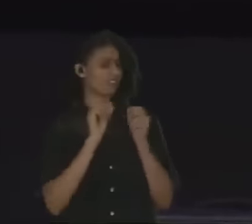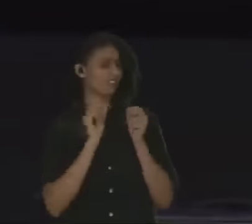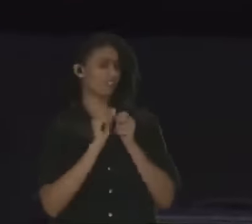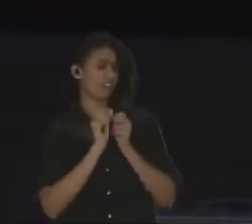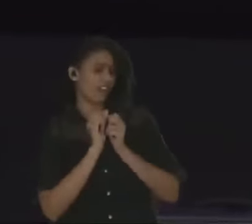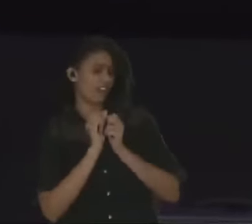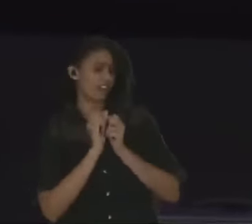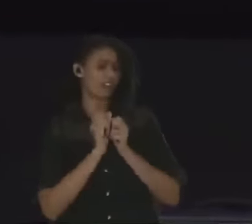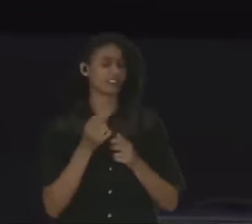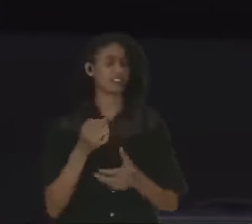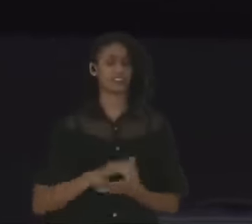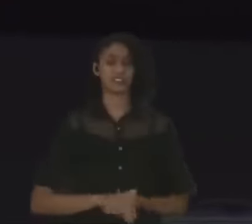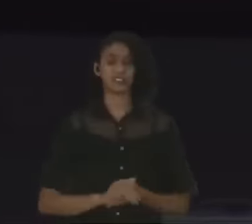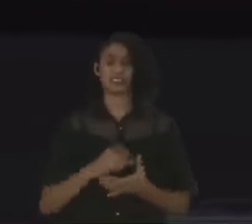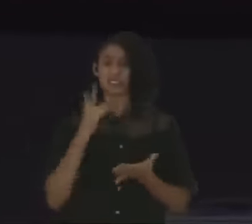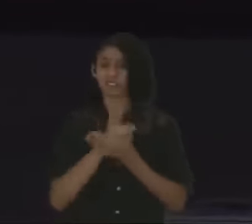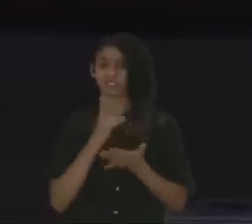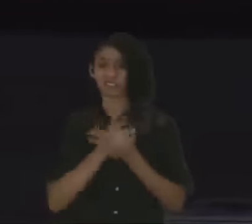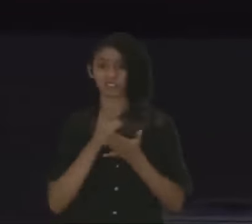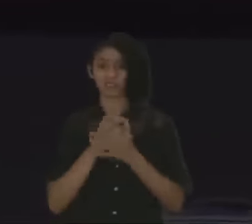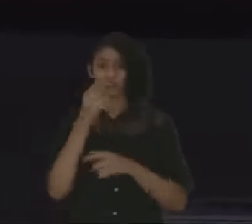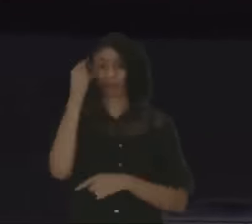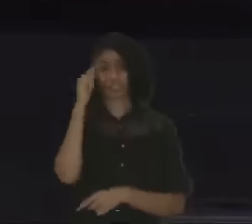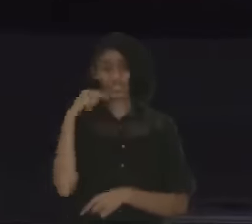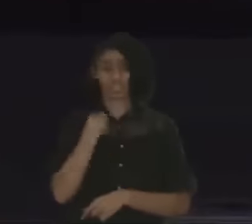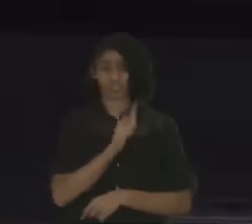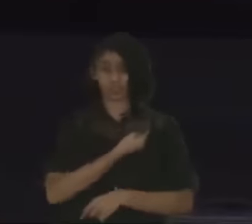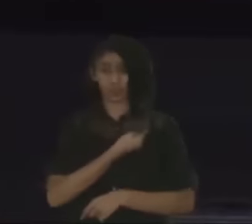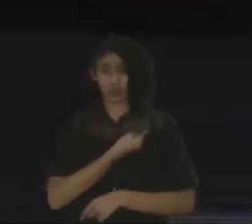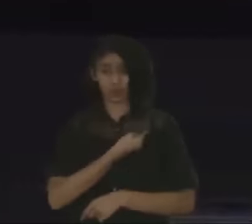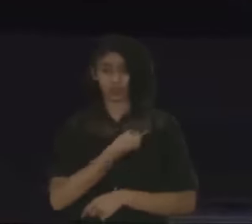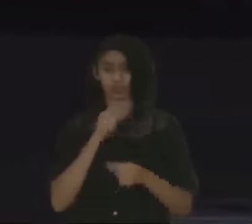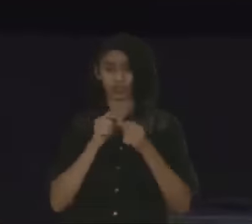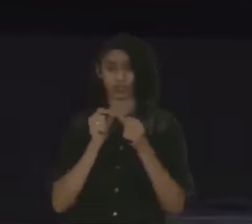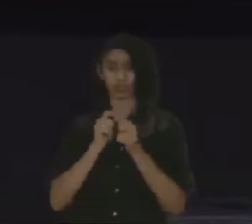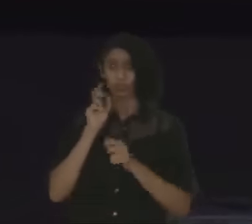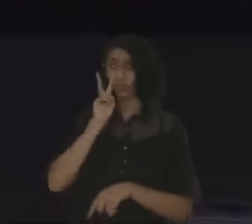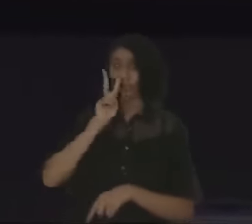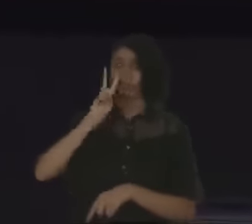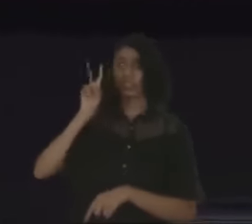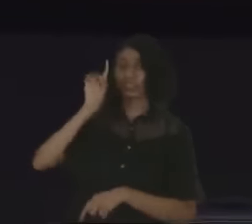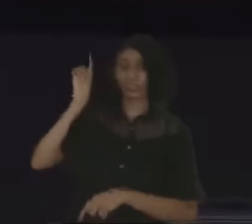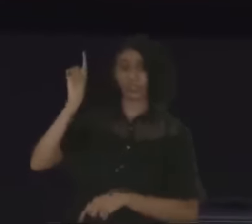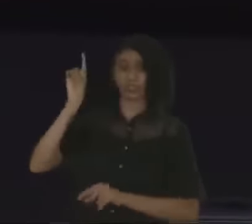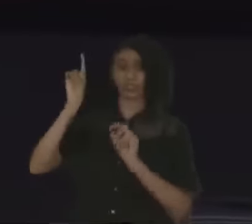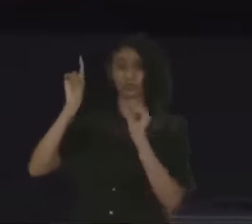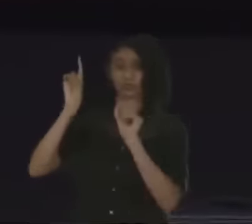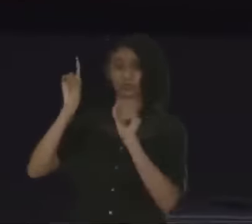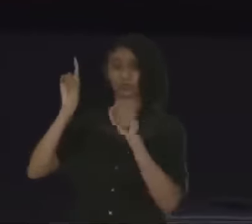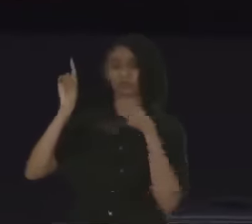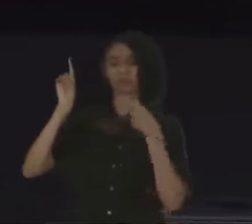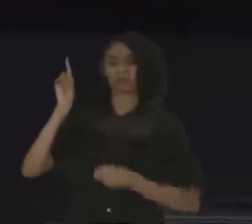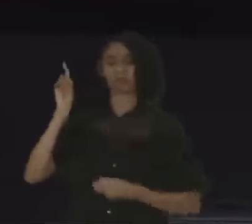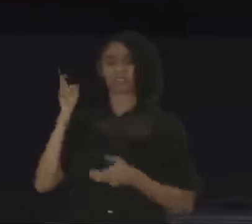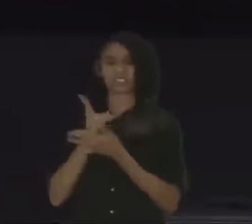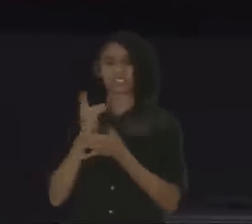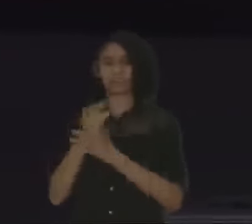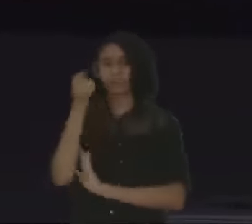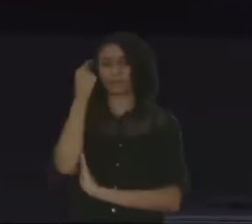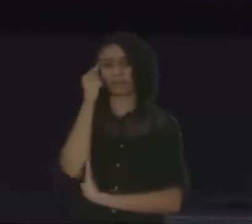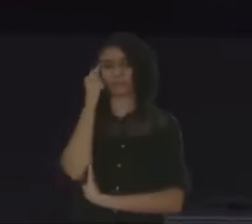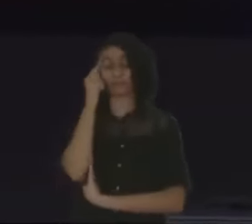o diabo vai o tempo todo passar para mim para você a visão de um Deus cara preparada assim ó pronto para